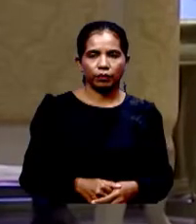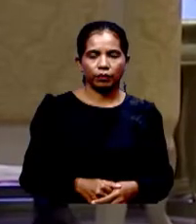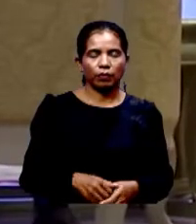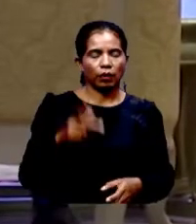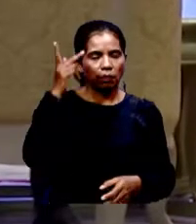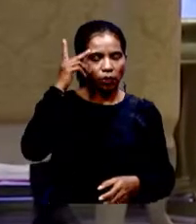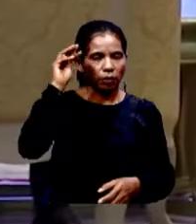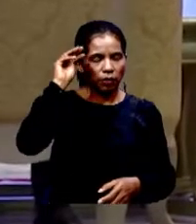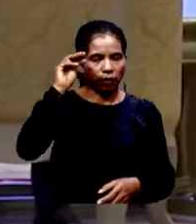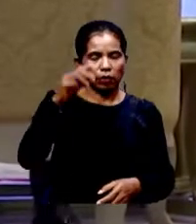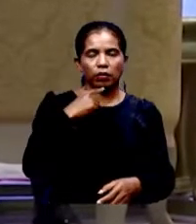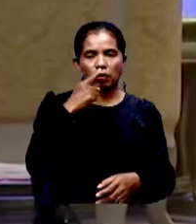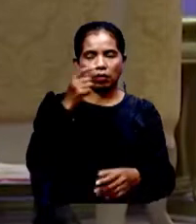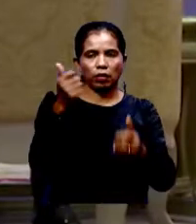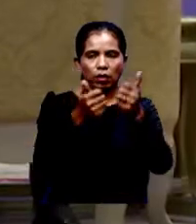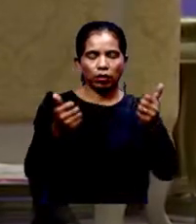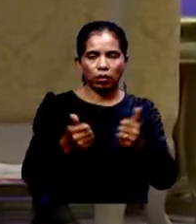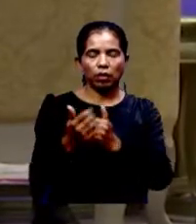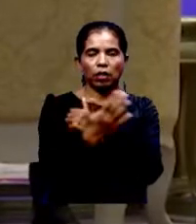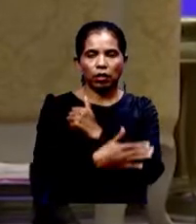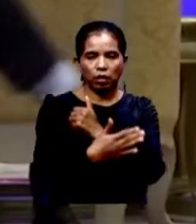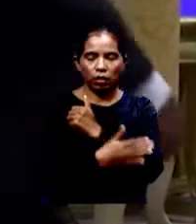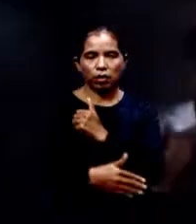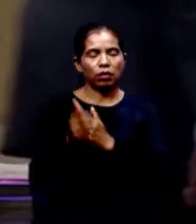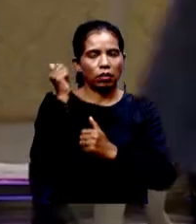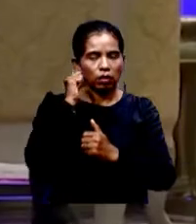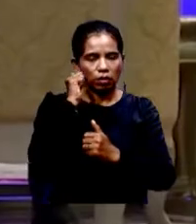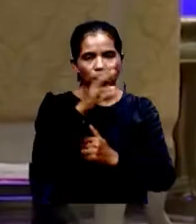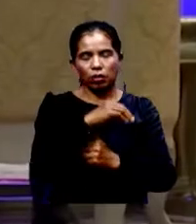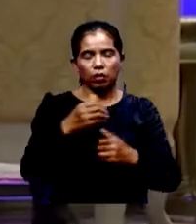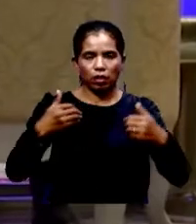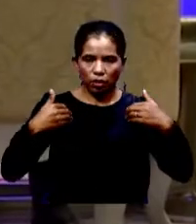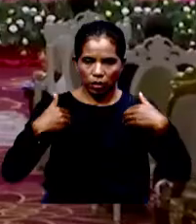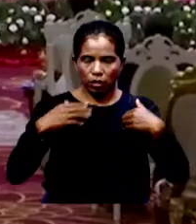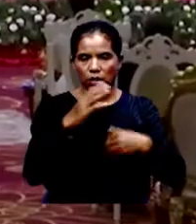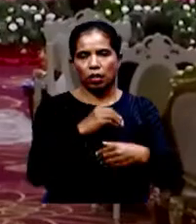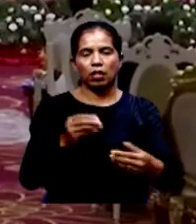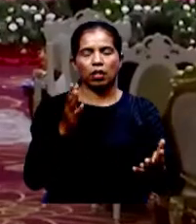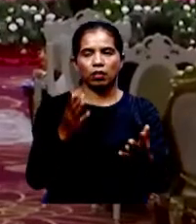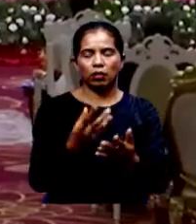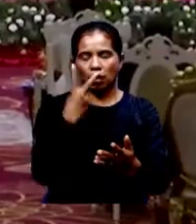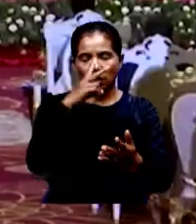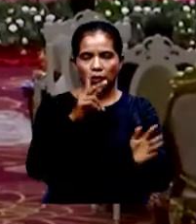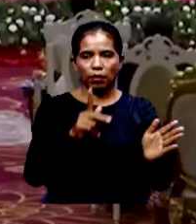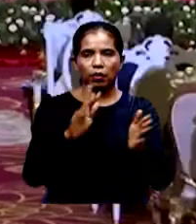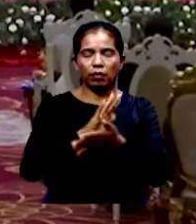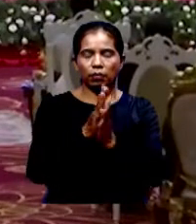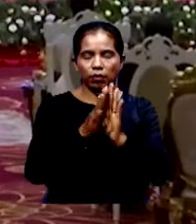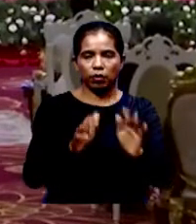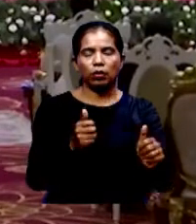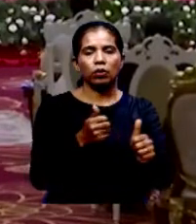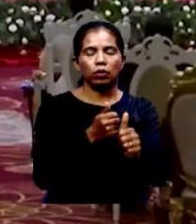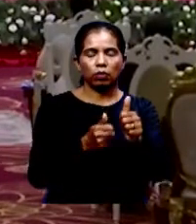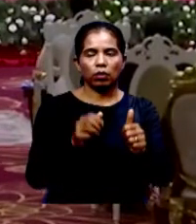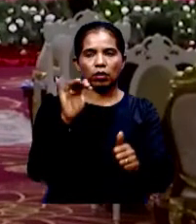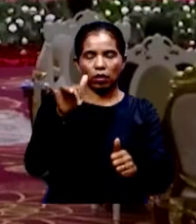Primeiro-ministro Cambodia Hathethen, Associação Nações Sudeste Asiático, sem a obrigação a reconsiderar Plano Paz do acordo com